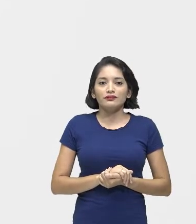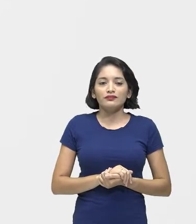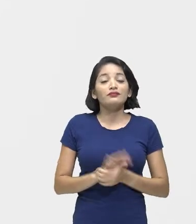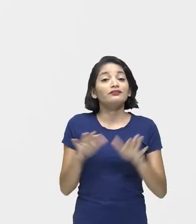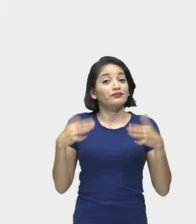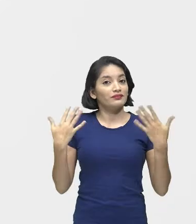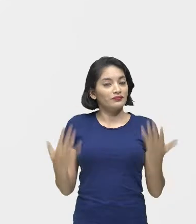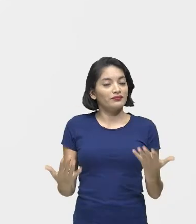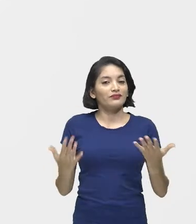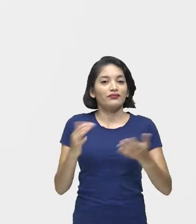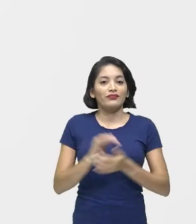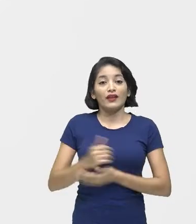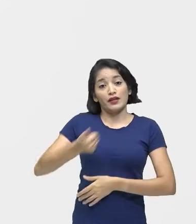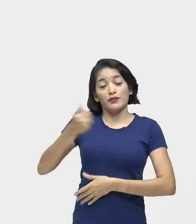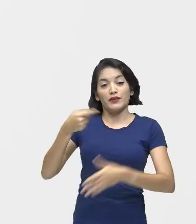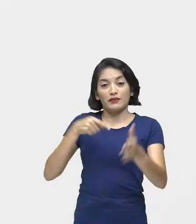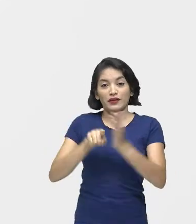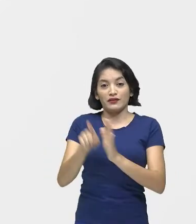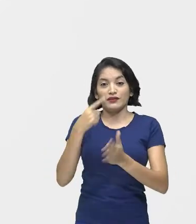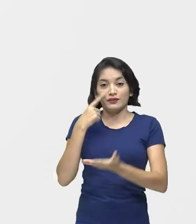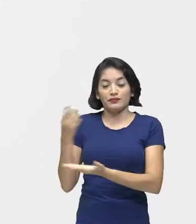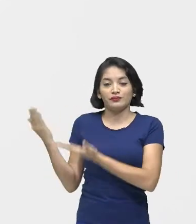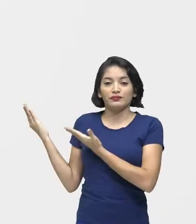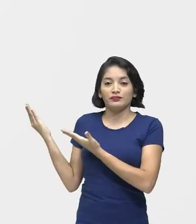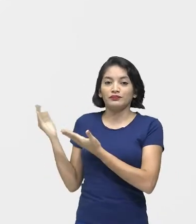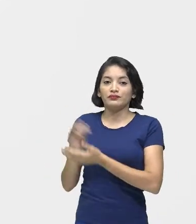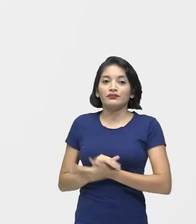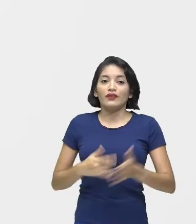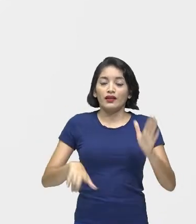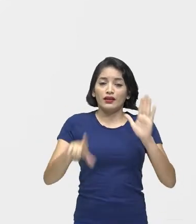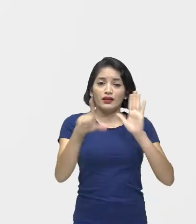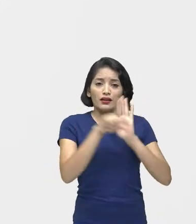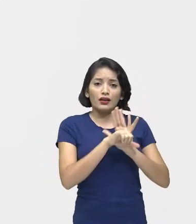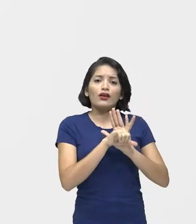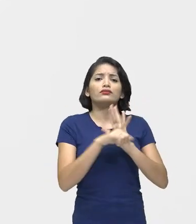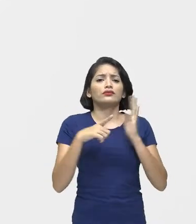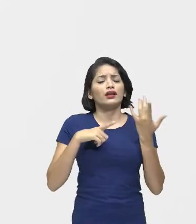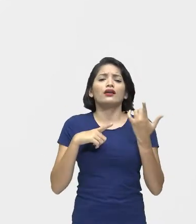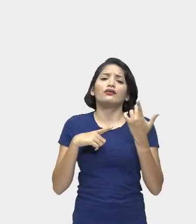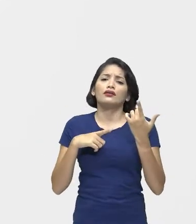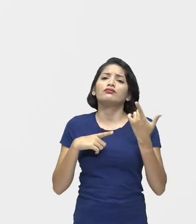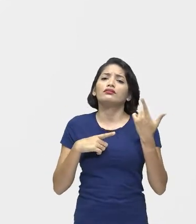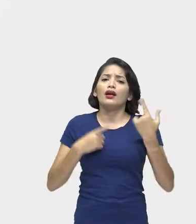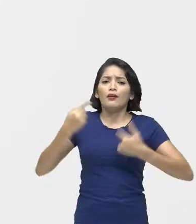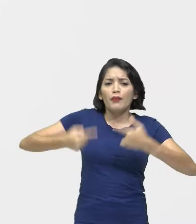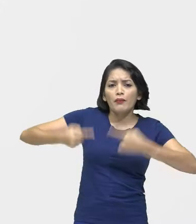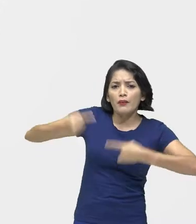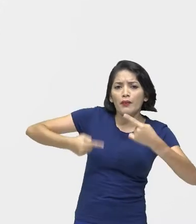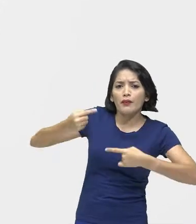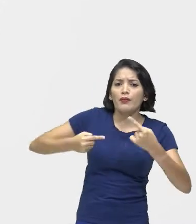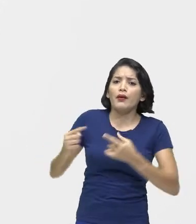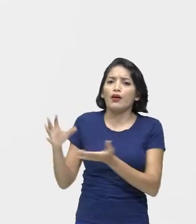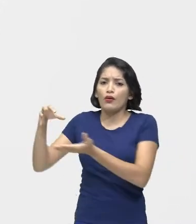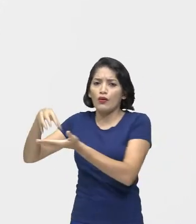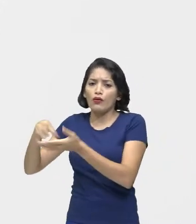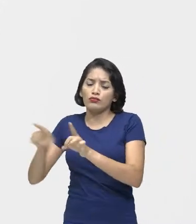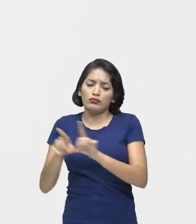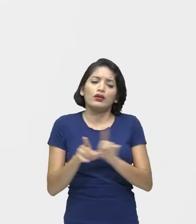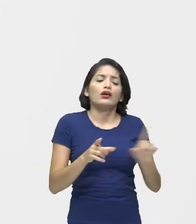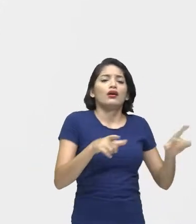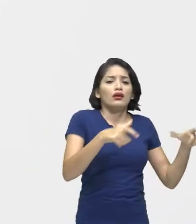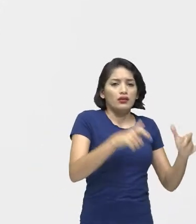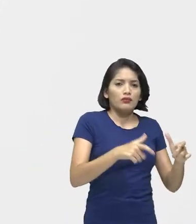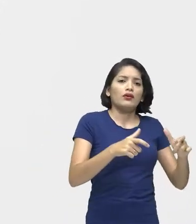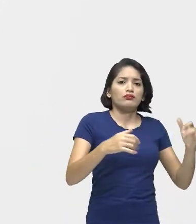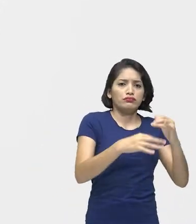Então vamos lá. Primeira questão. Leis britânicas acirraram as divergências entre colonos e americanos e a coroa inglesa,